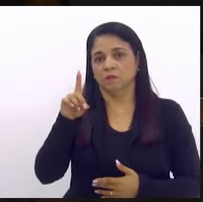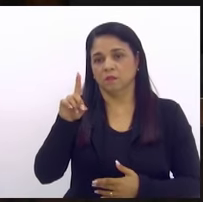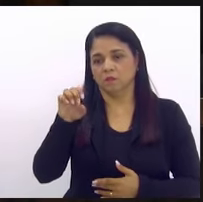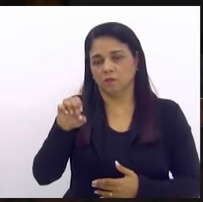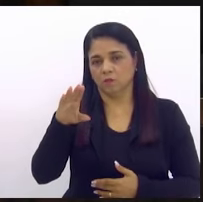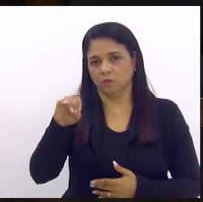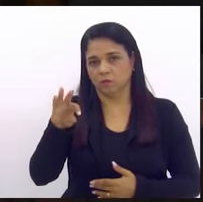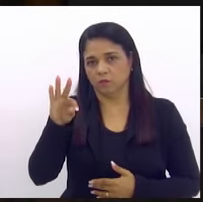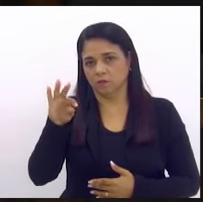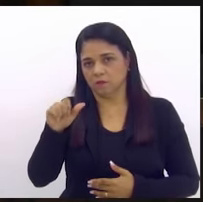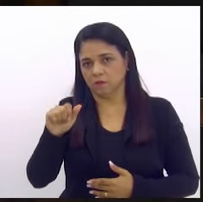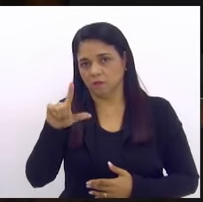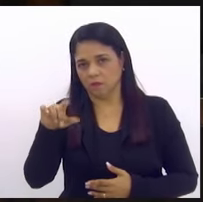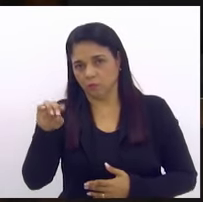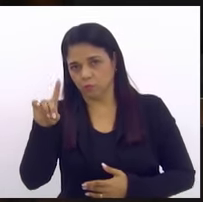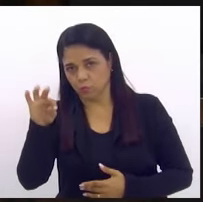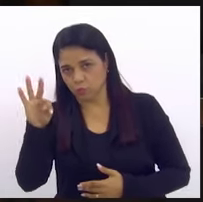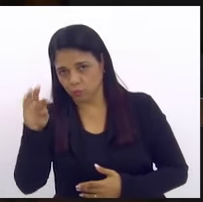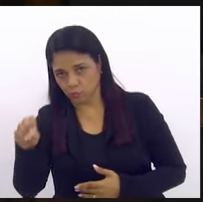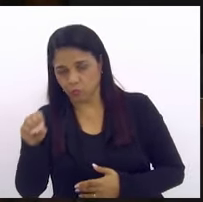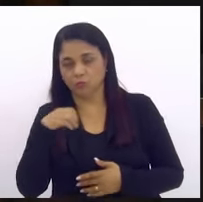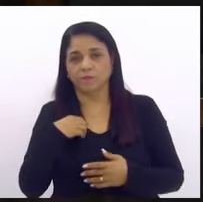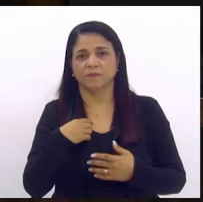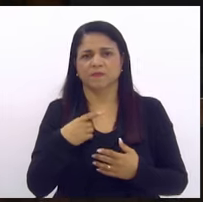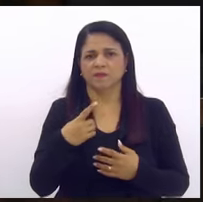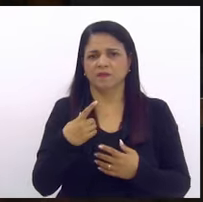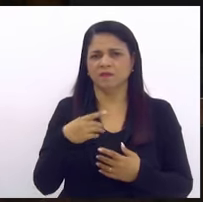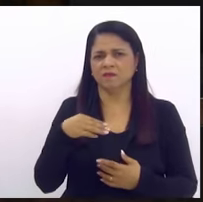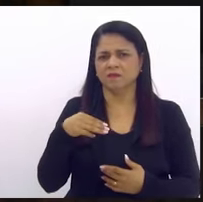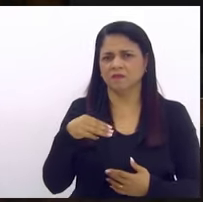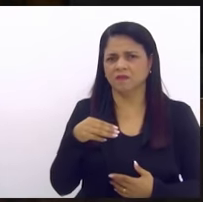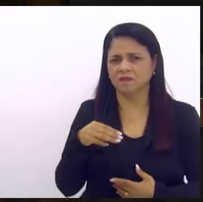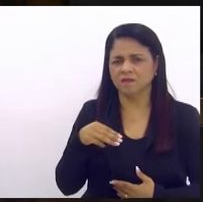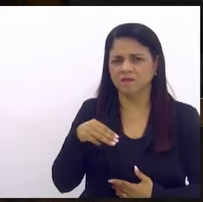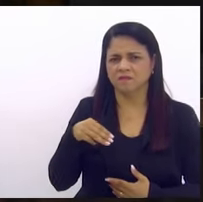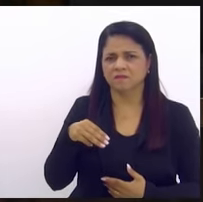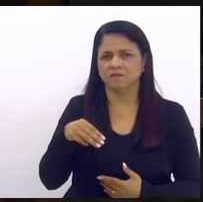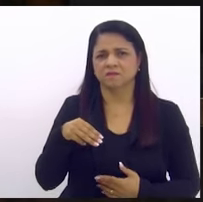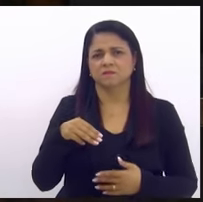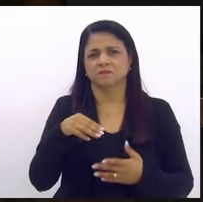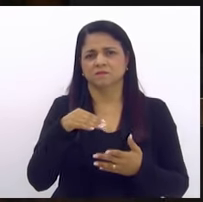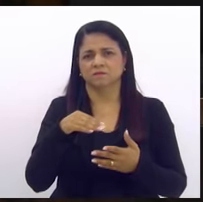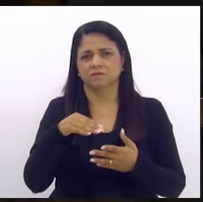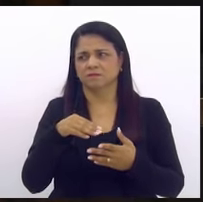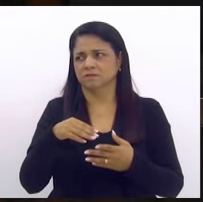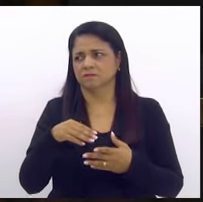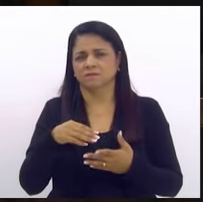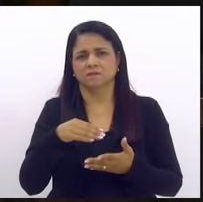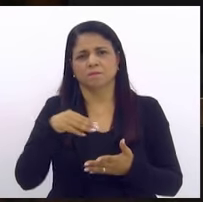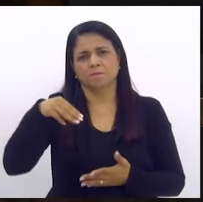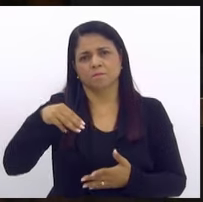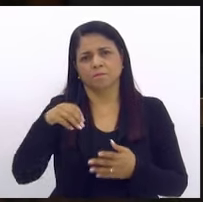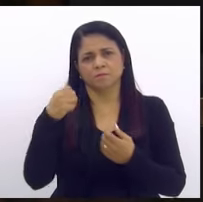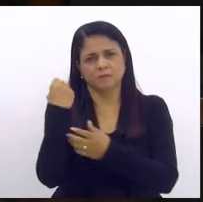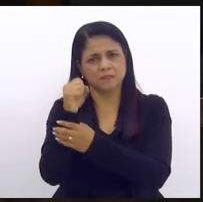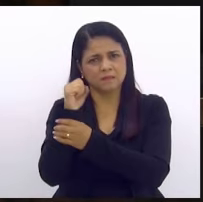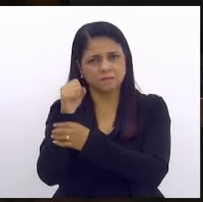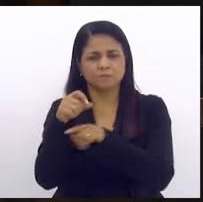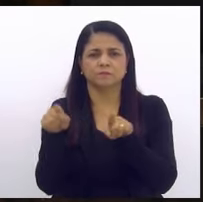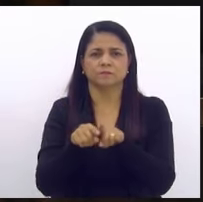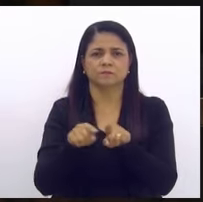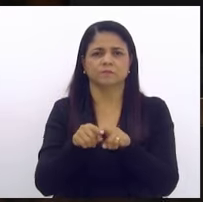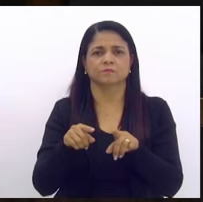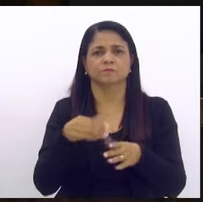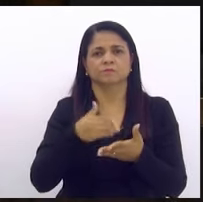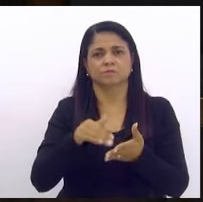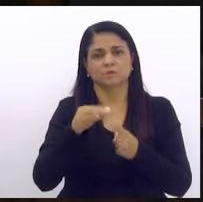criar o cargo de estomaterapeuta no âmbito da Secretaria de Estado de Saúde e dá outras providências, pendendo